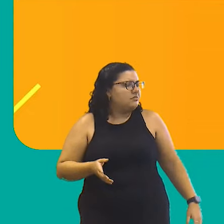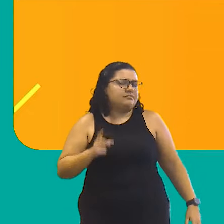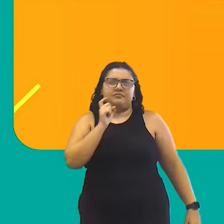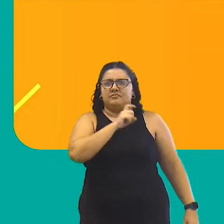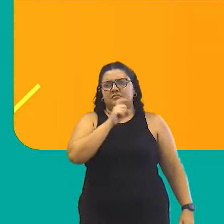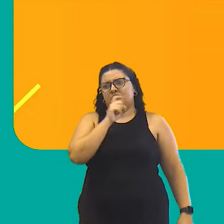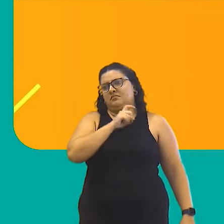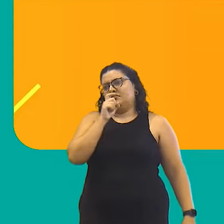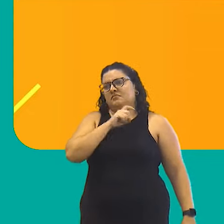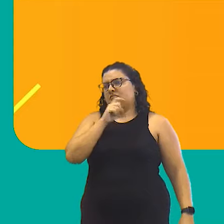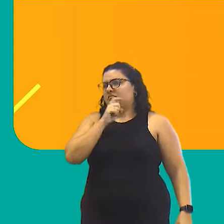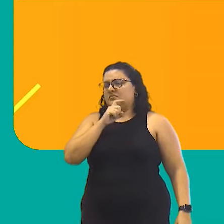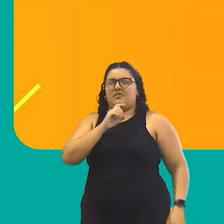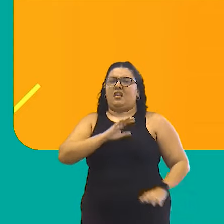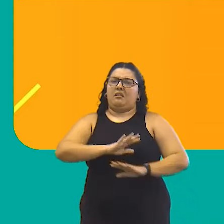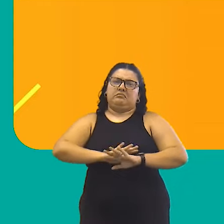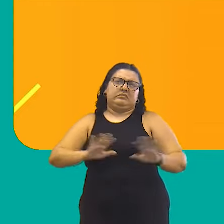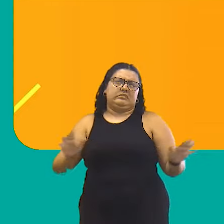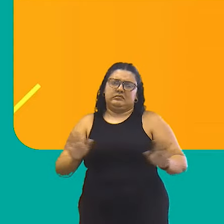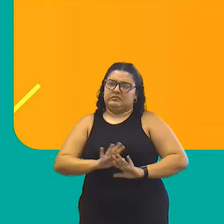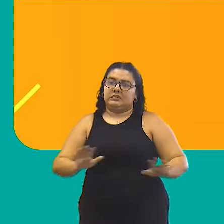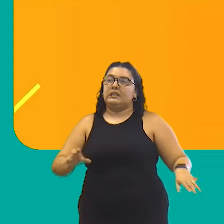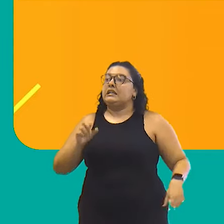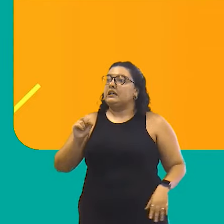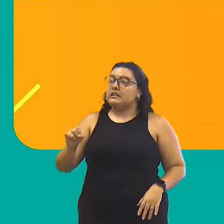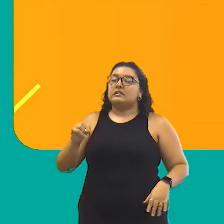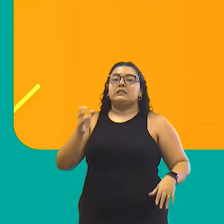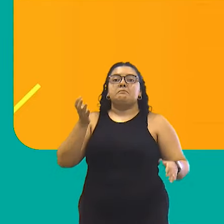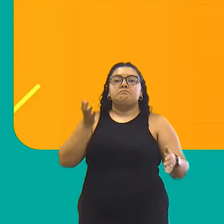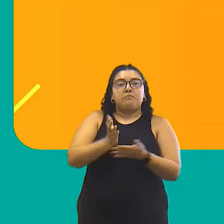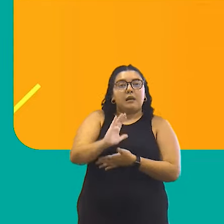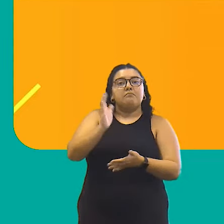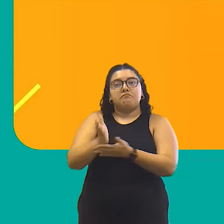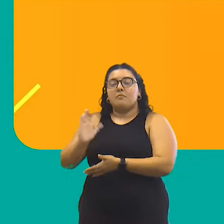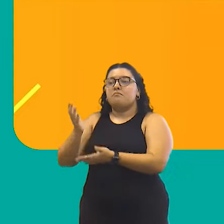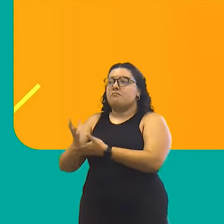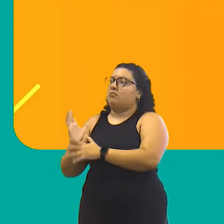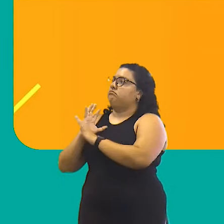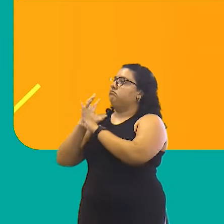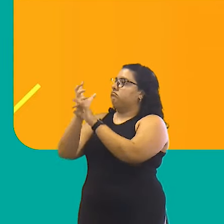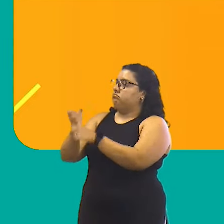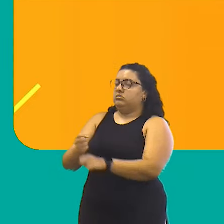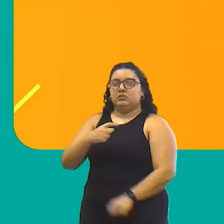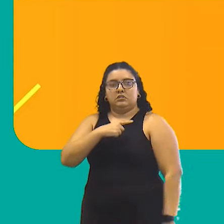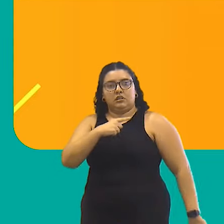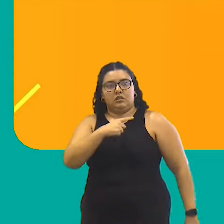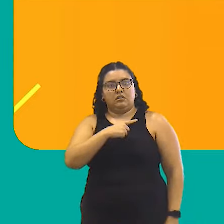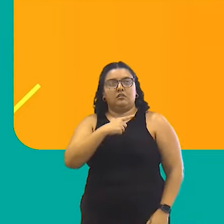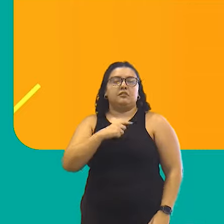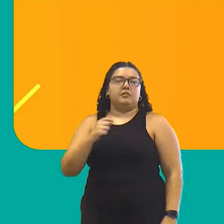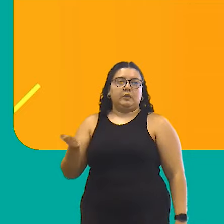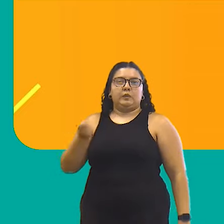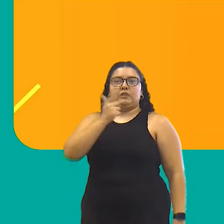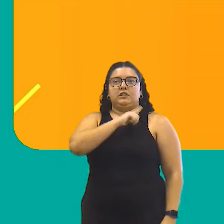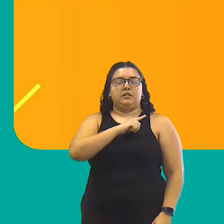viu gente? Apaga isso do seu coração. Quanto mais questão você acerta, mais ponto você